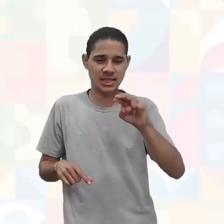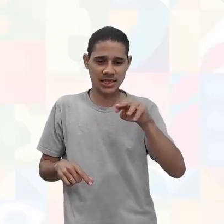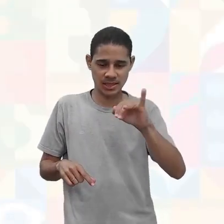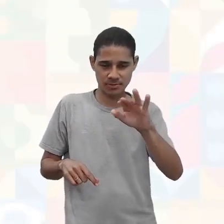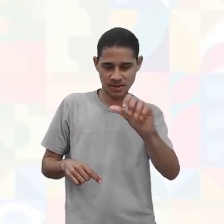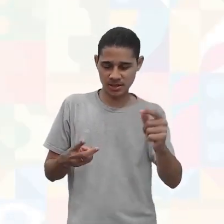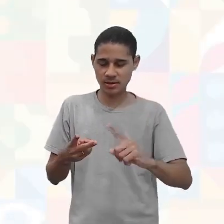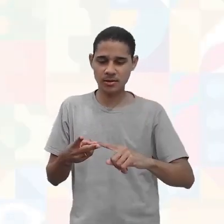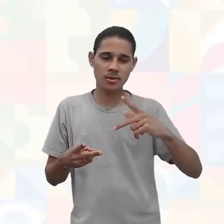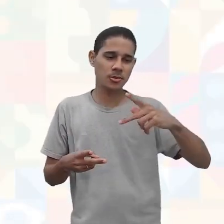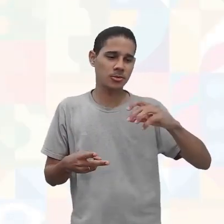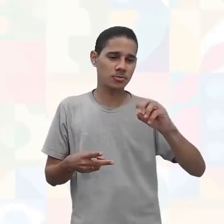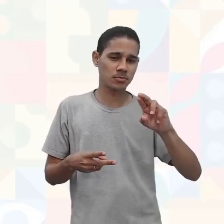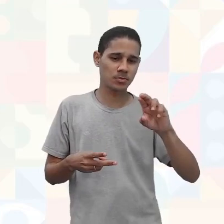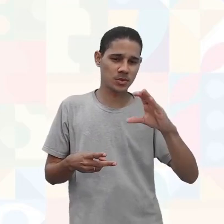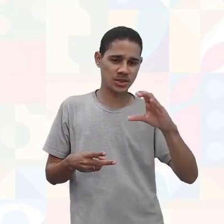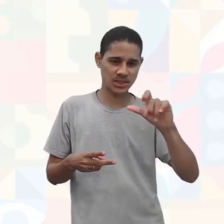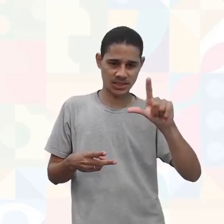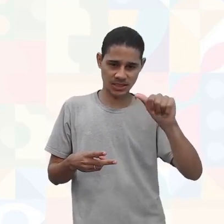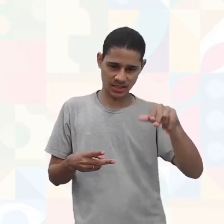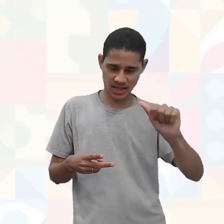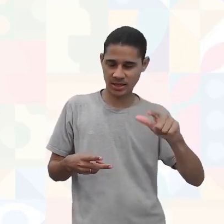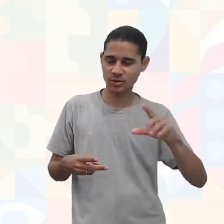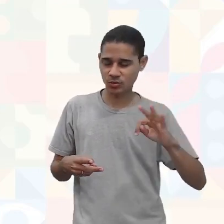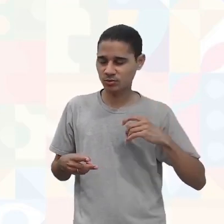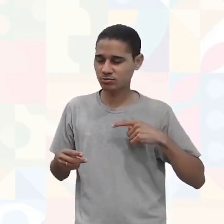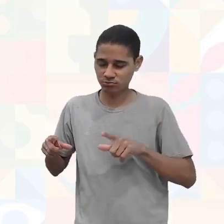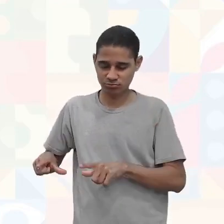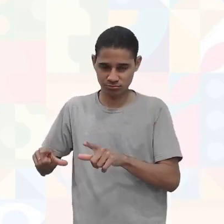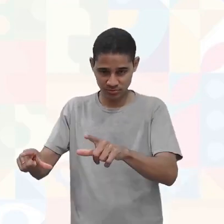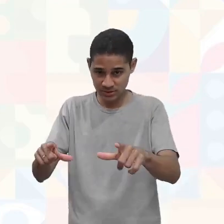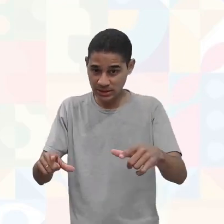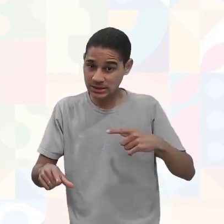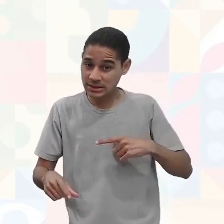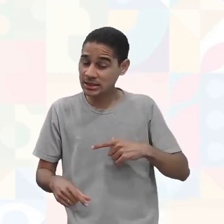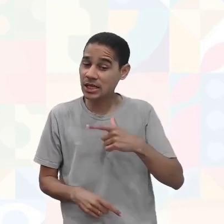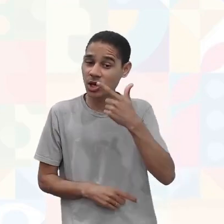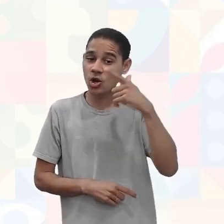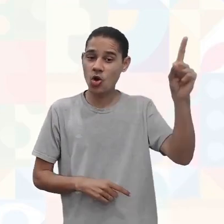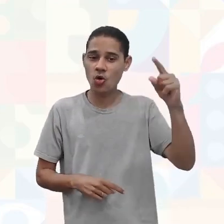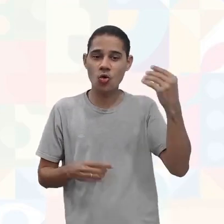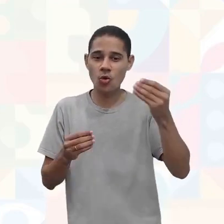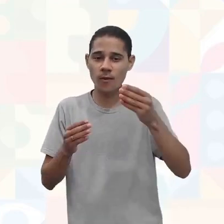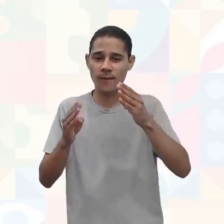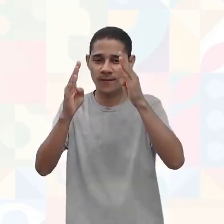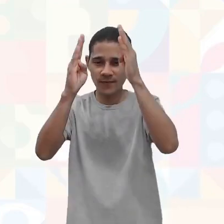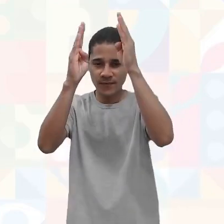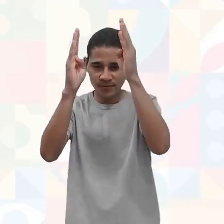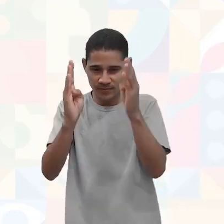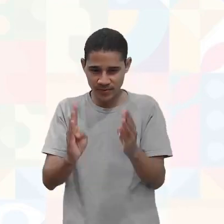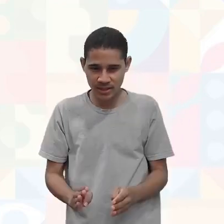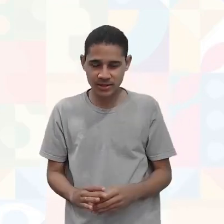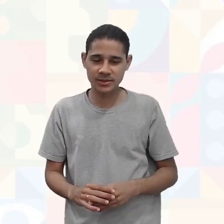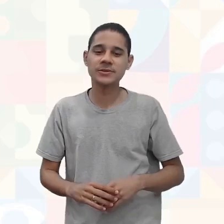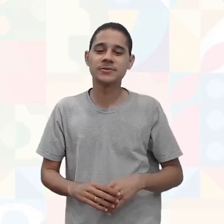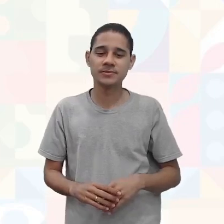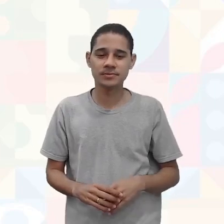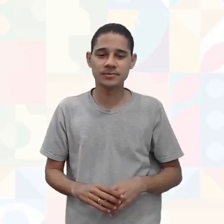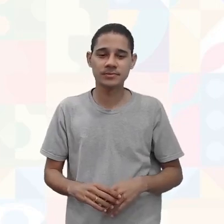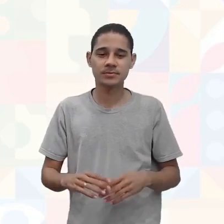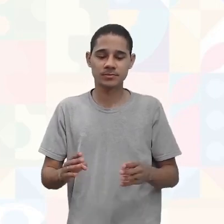quadrado. A gente também tem a questão do tipo de paginação vertical, onde essa cerâmica, né,